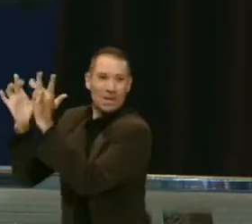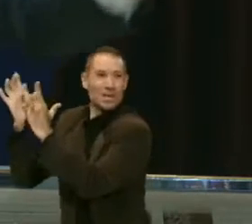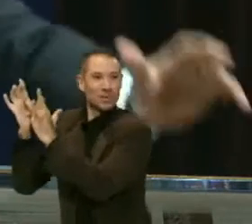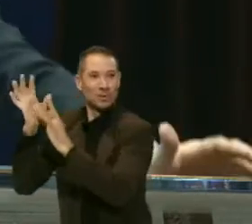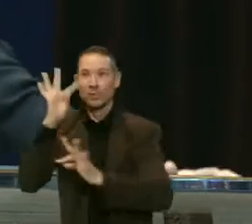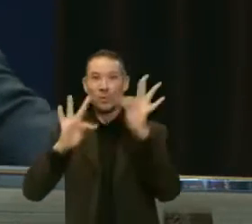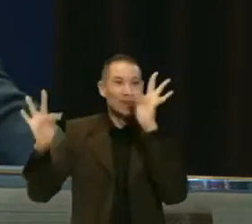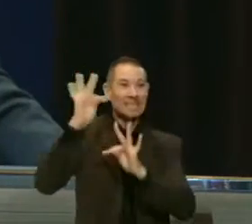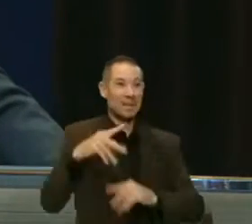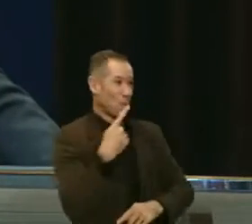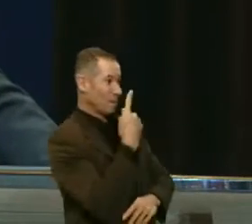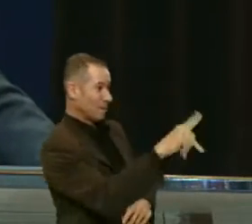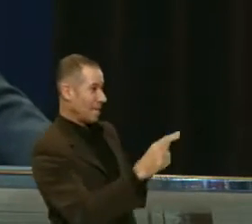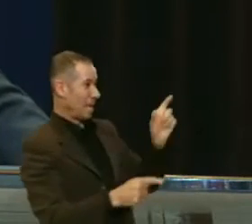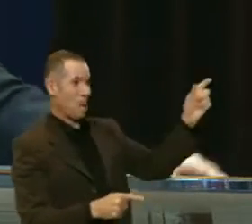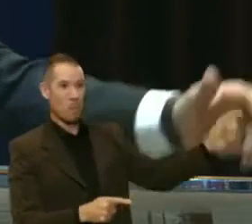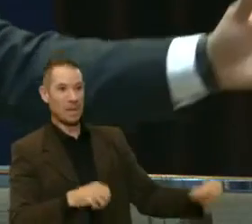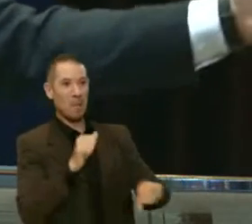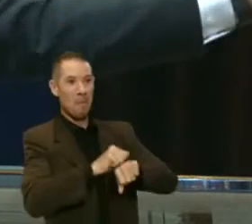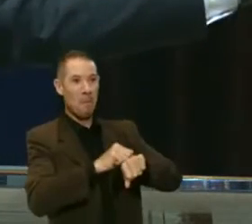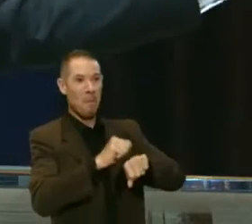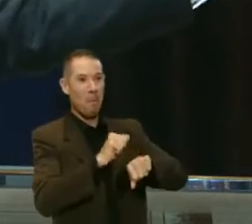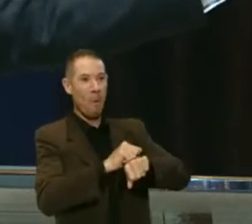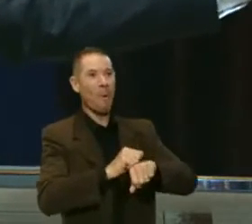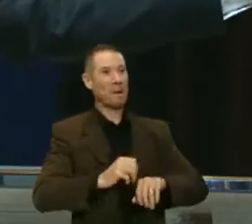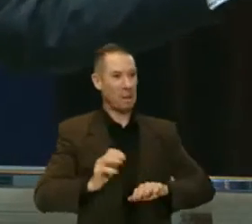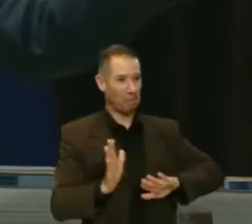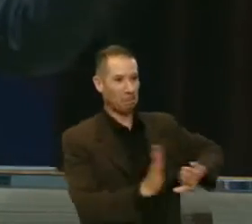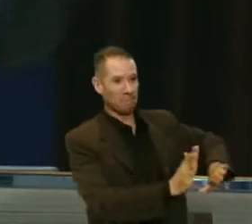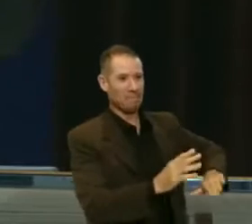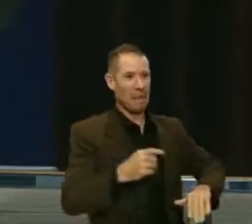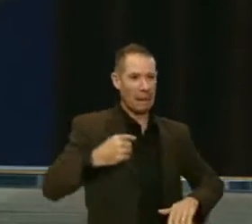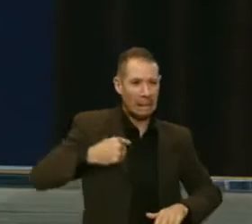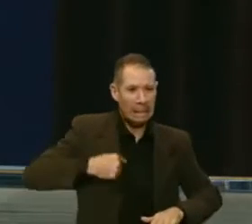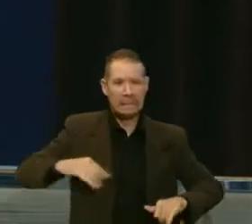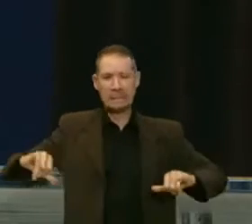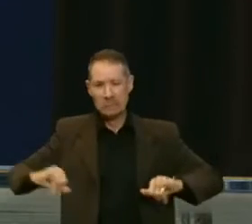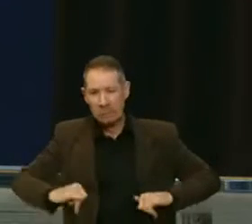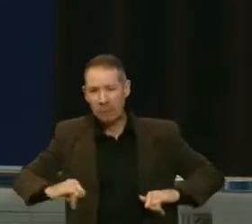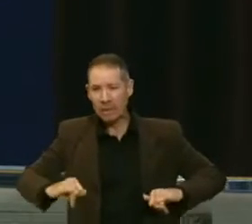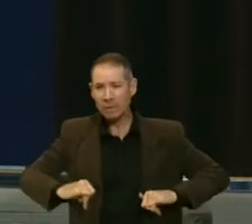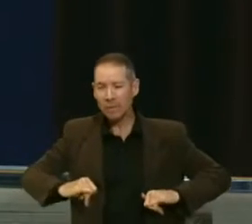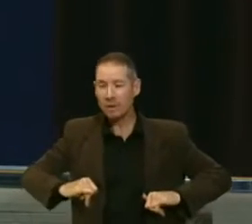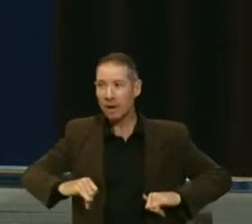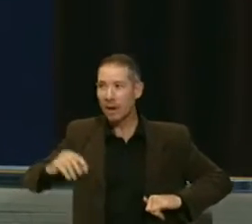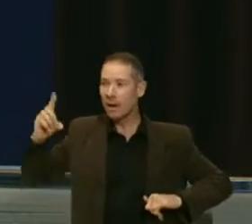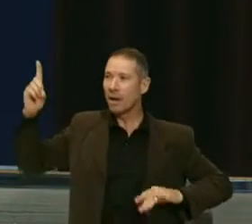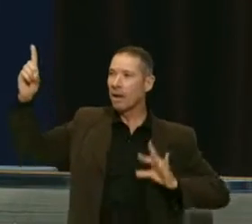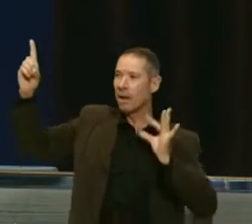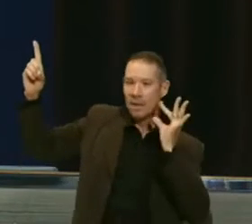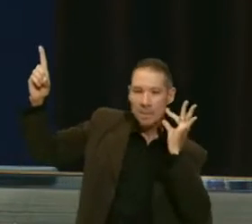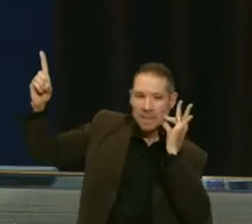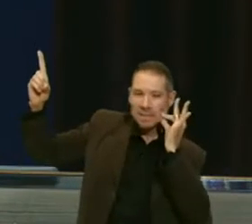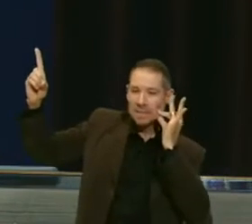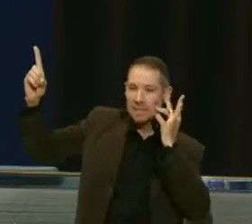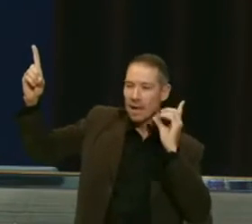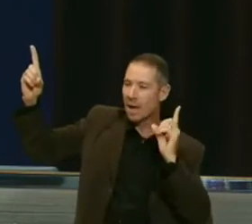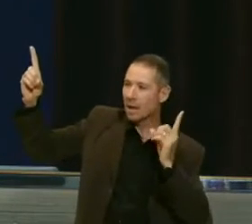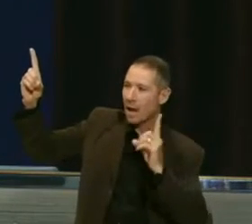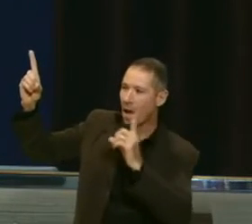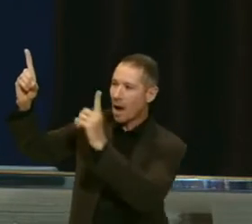Quantas vezes, enquanto eu estava sangrando, eu entrei na presença de Deus de um jeito e saí de